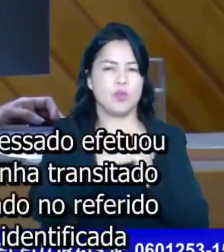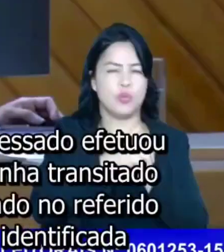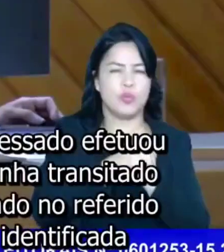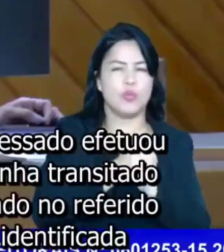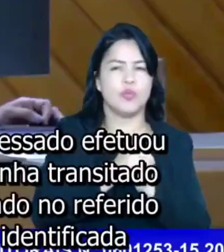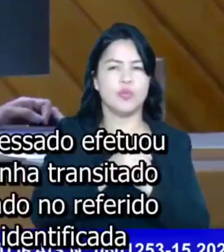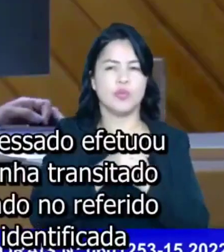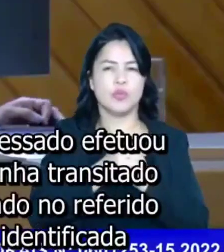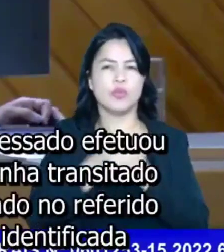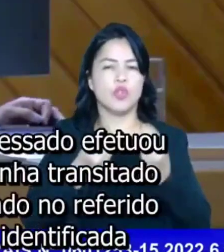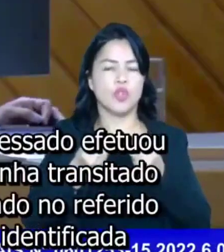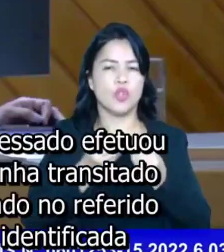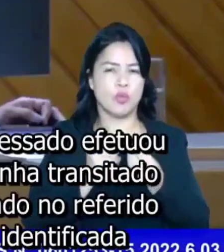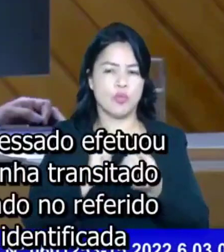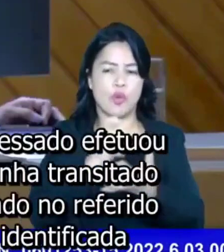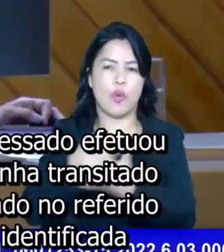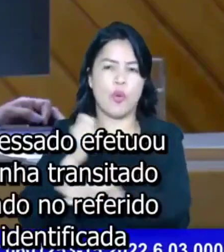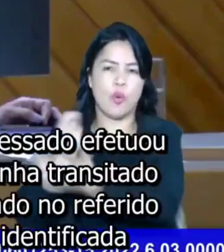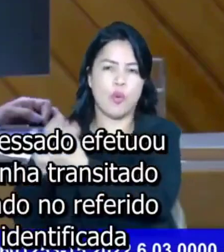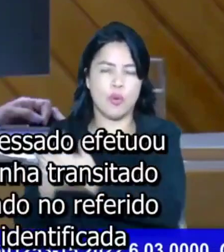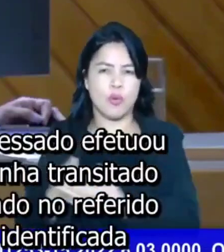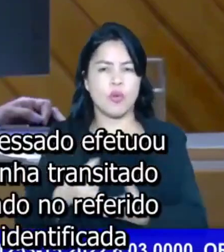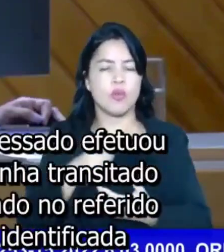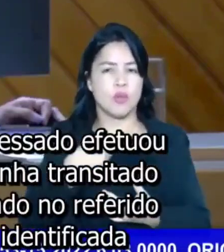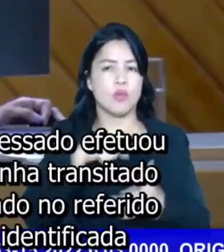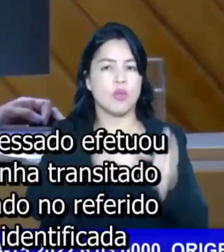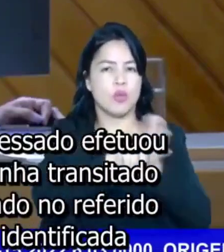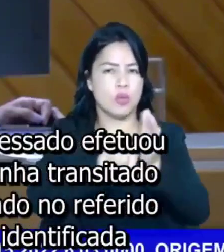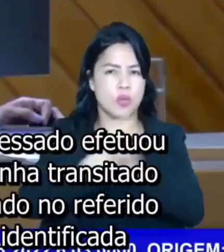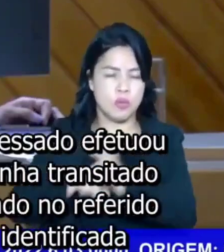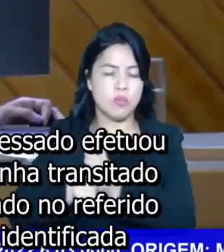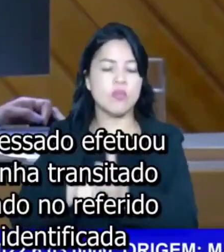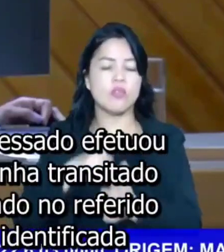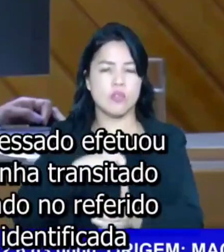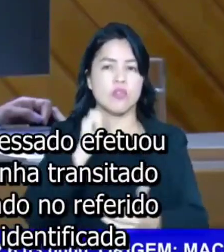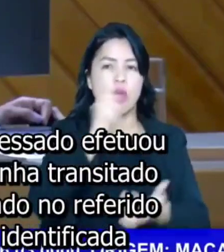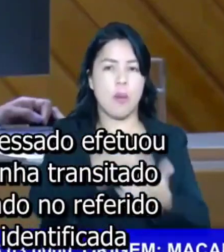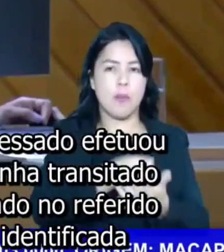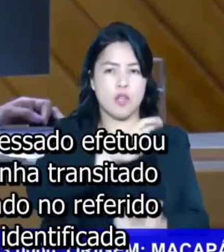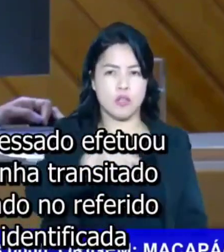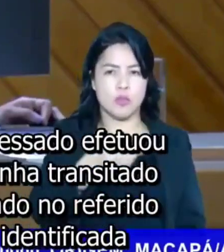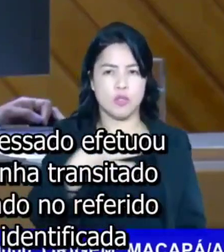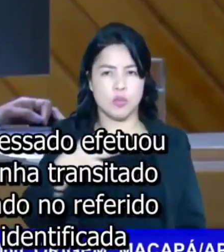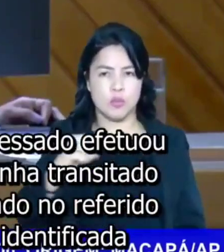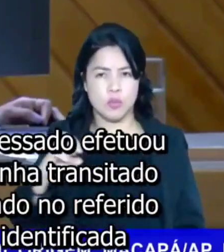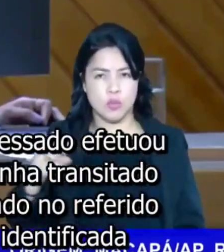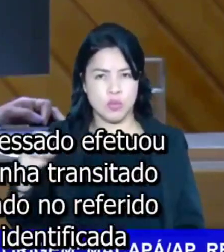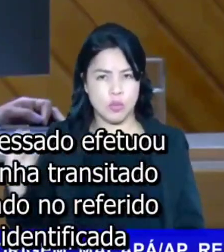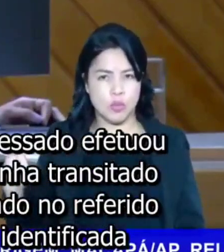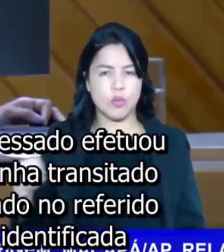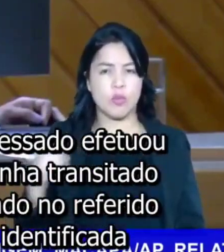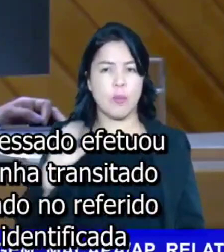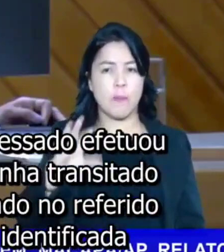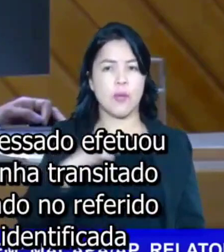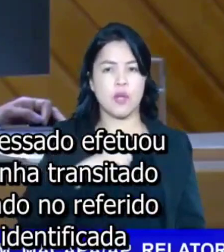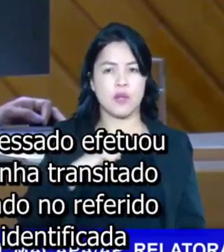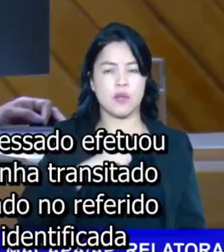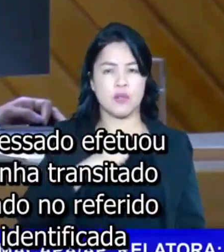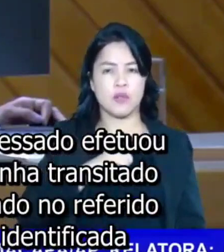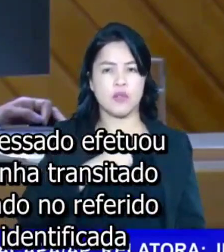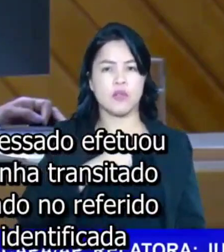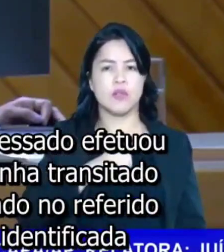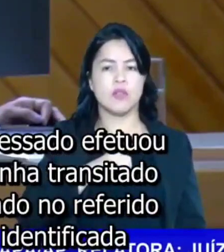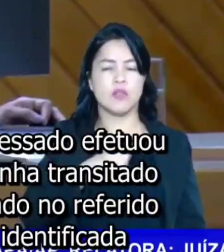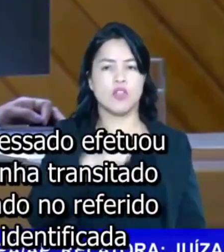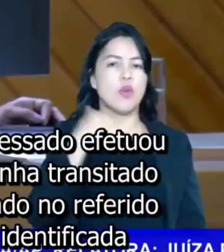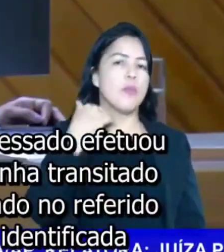Não obstante, o órgão de análise detectou que o interessado efetuou o pagamento de R$ 2.400, sem que o montante tenha transitado